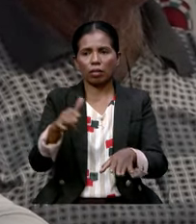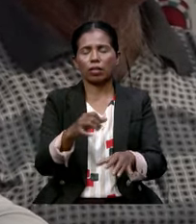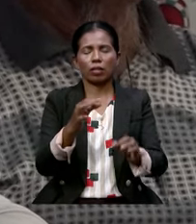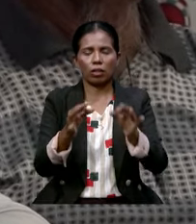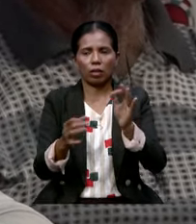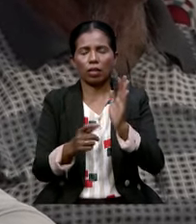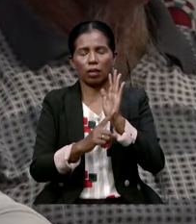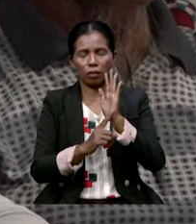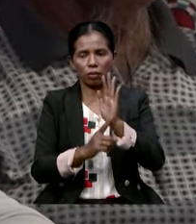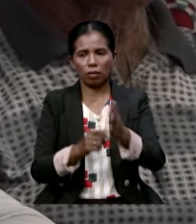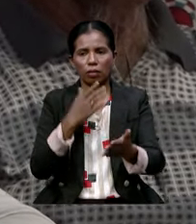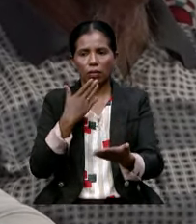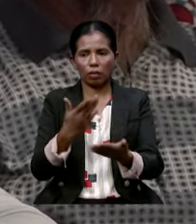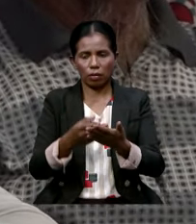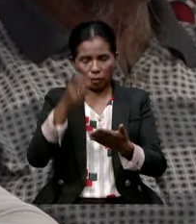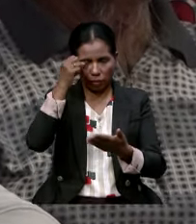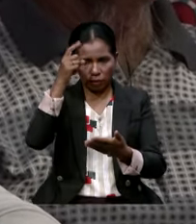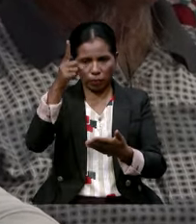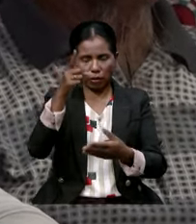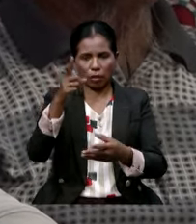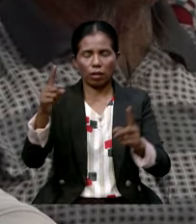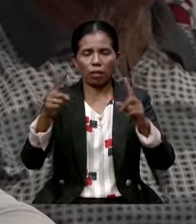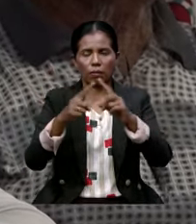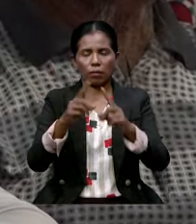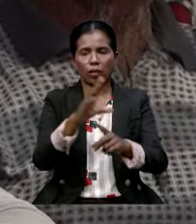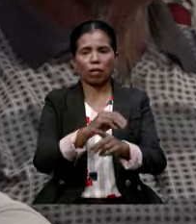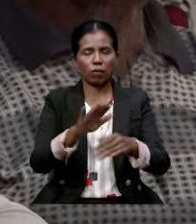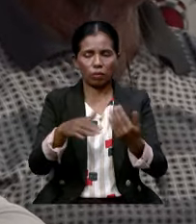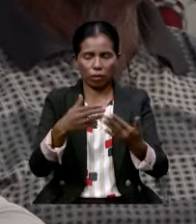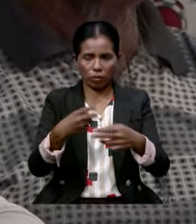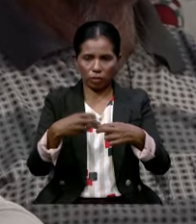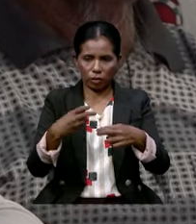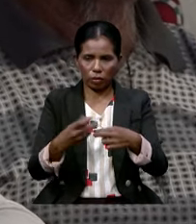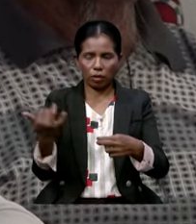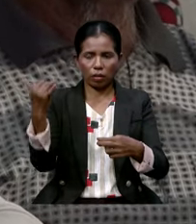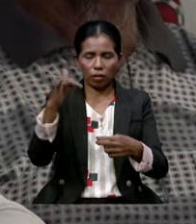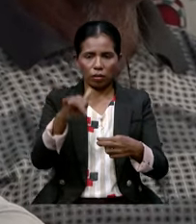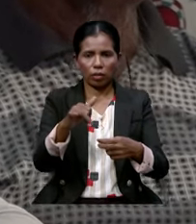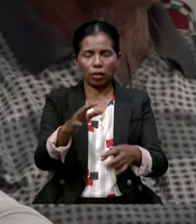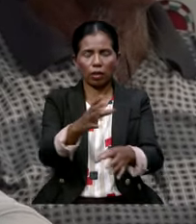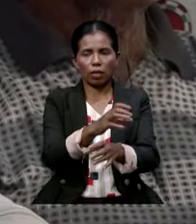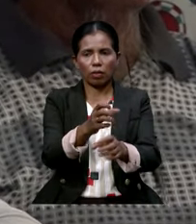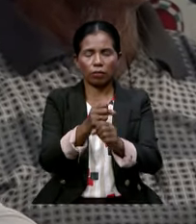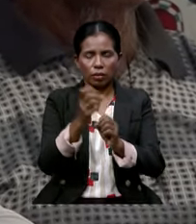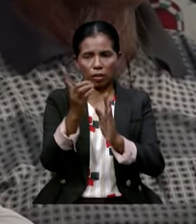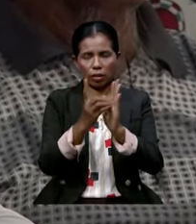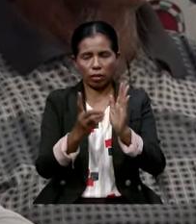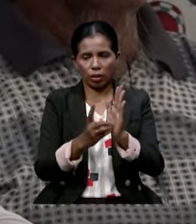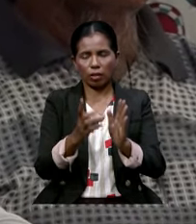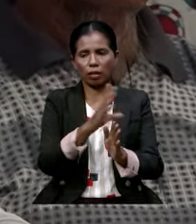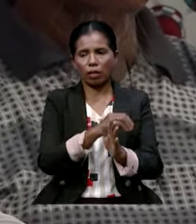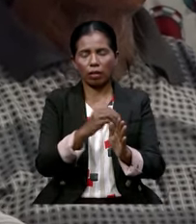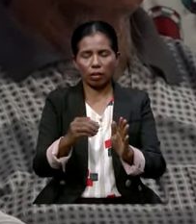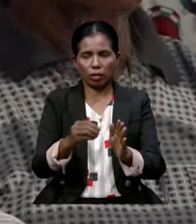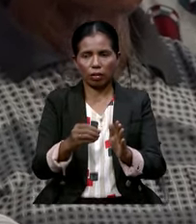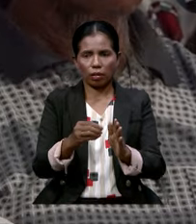caracteriza entendimento e a nevema compreensivo, ba consequência se irahotu husi a evicção, no foti medida imediato, podia